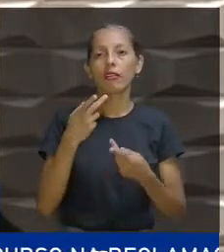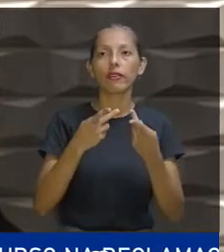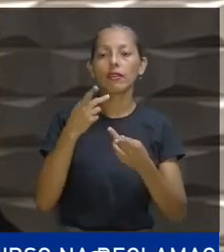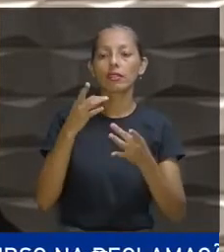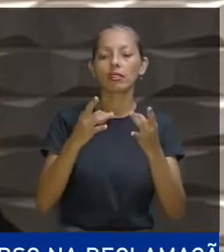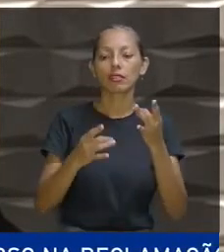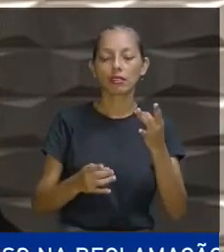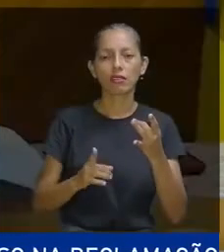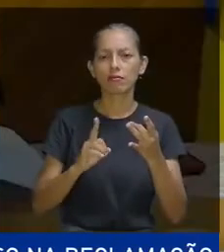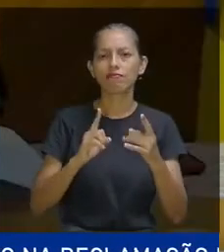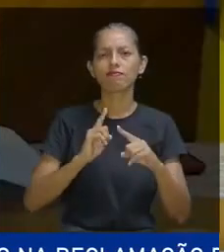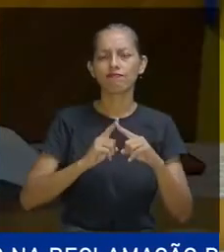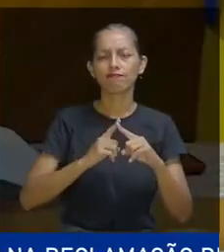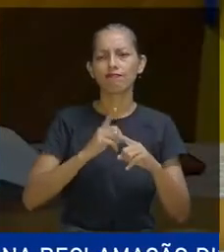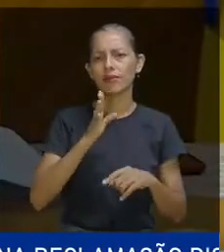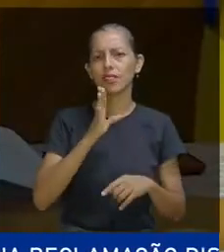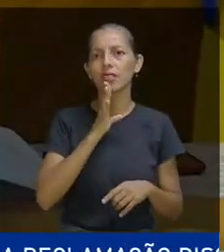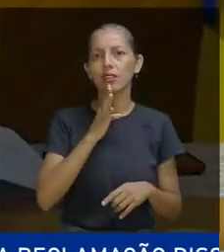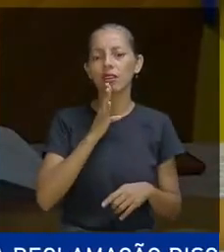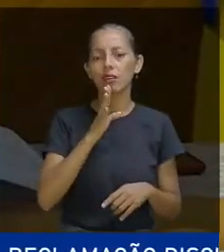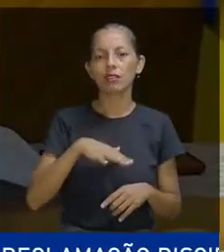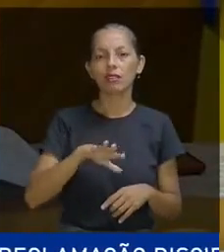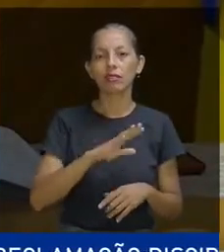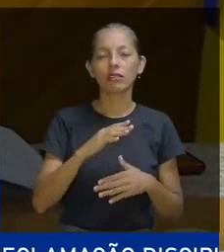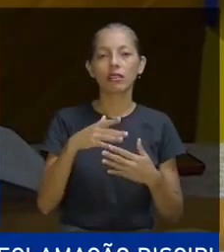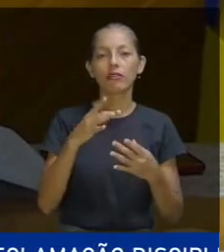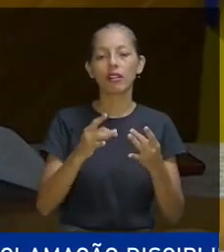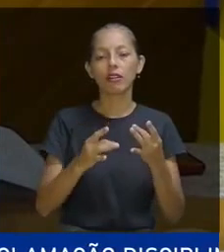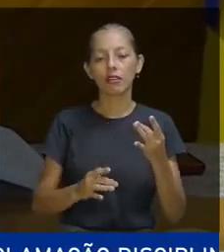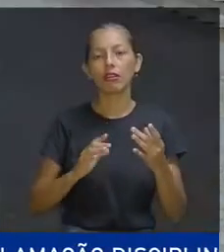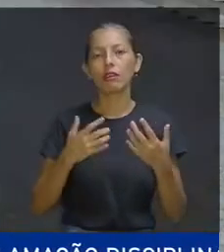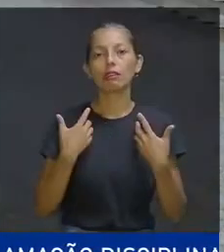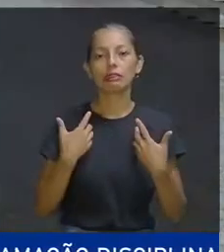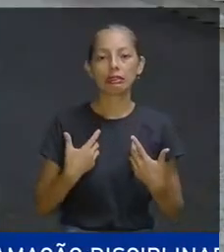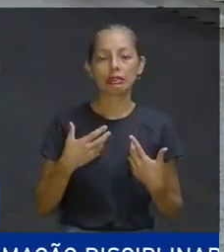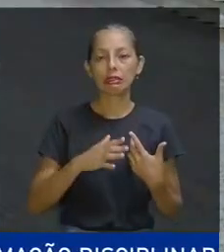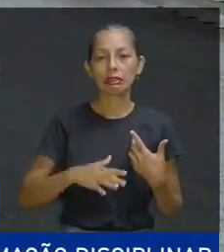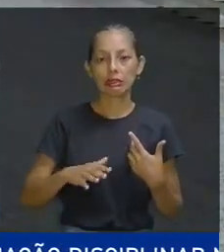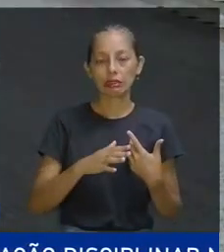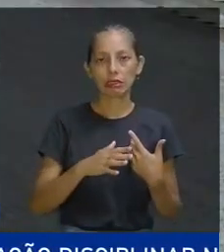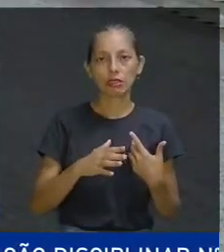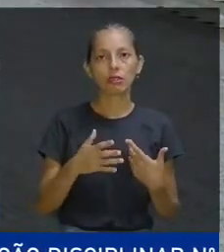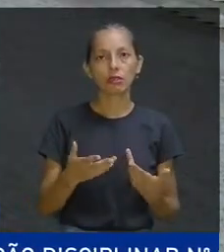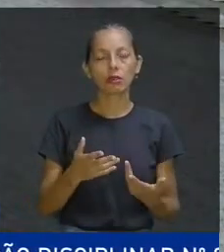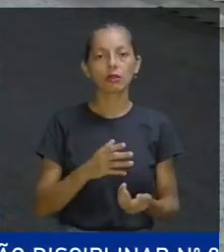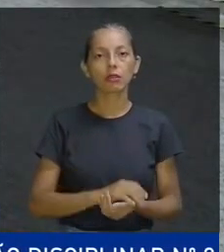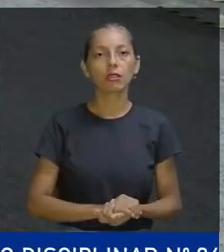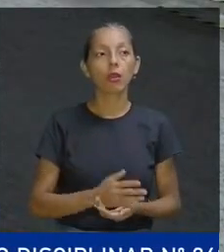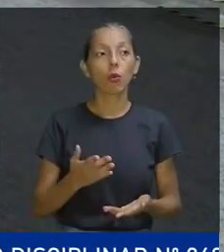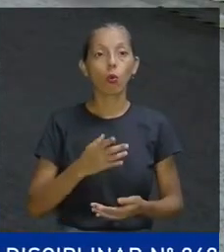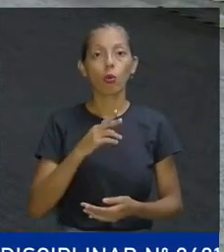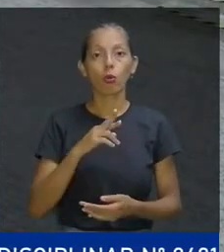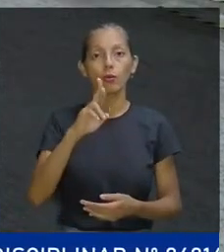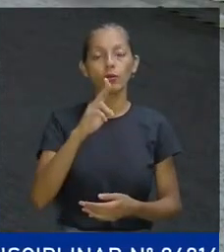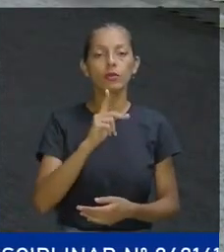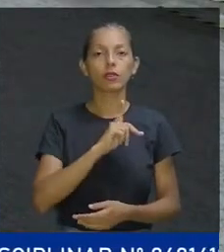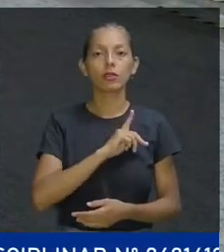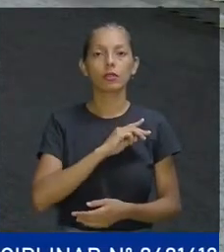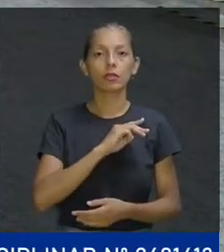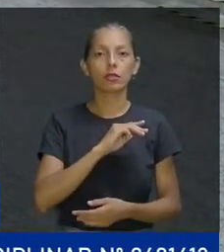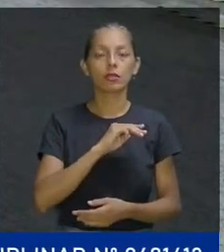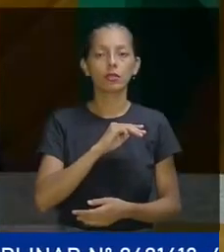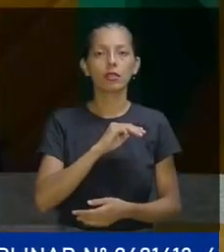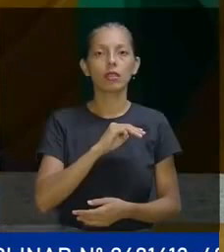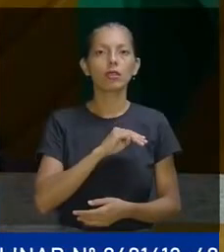momento da sustentação. Agradecemos, doutora Amanda, e vamos ouvir, então, a representante do Ministério Público Eleitoral, doutora Sara.